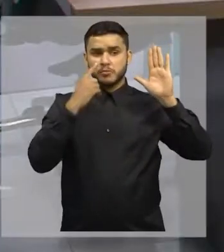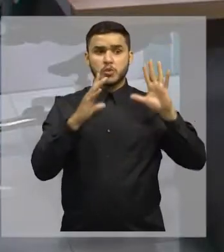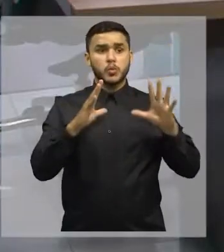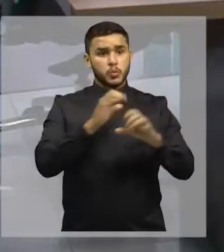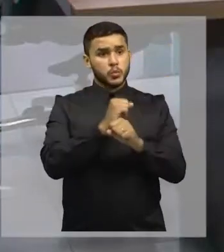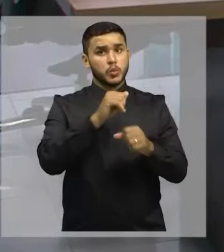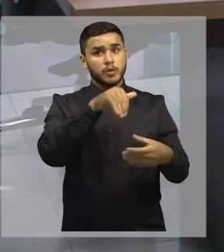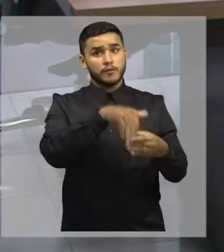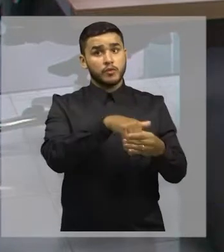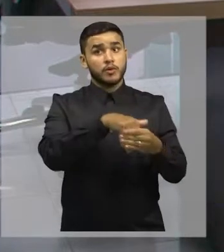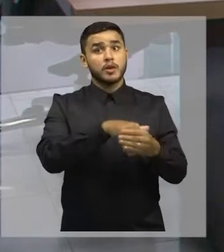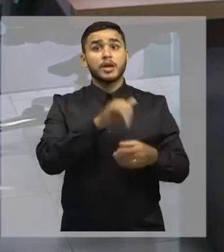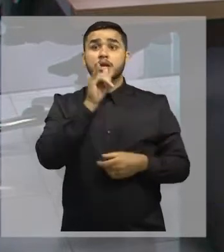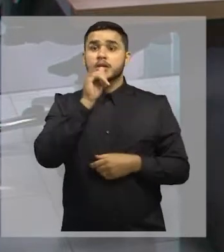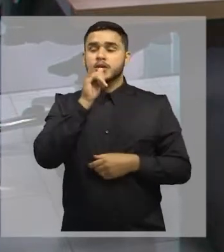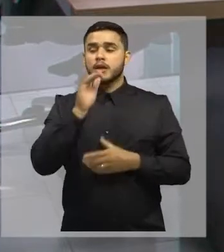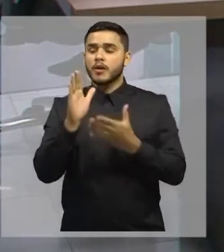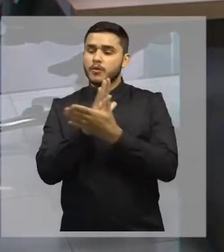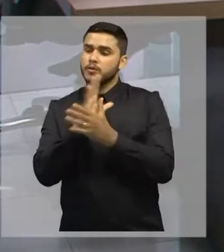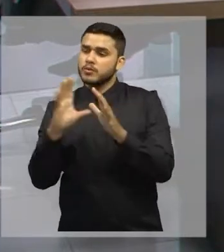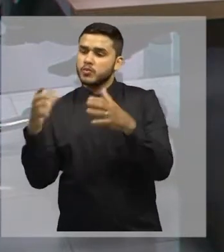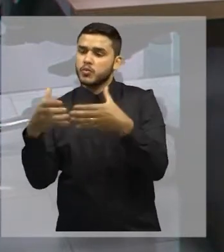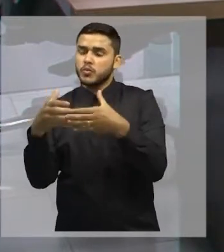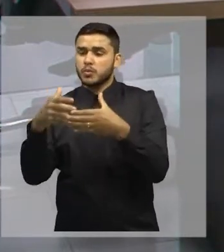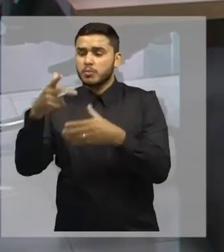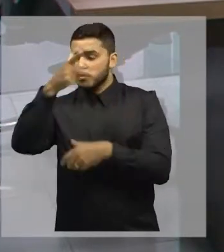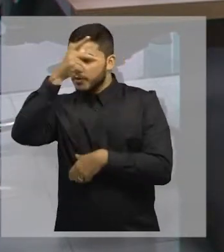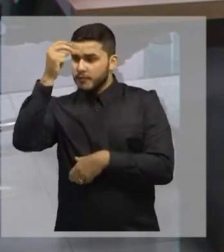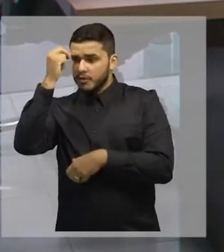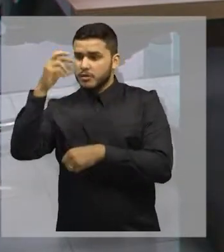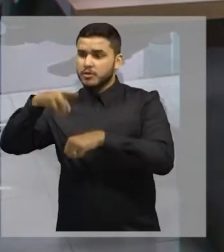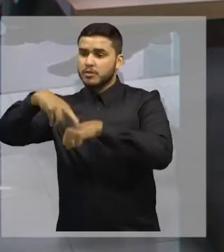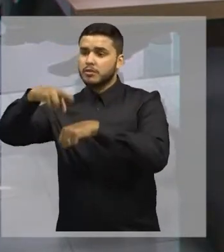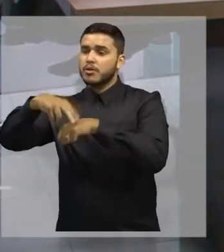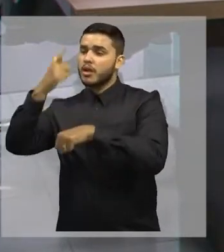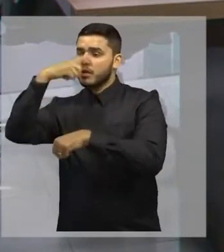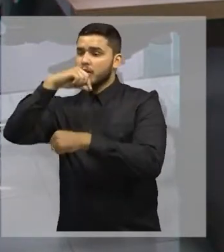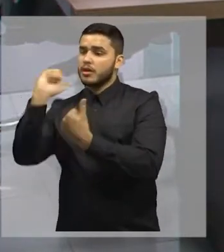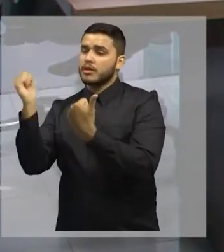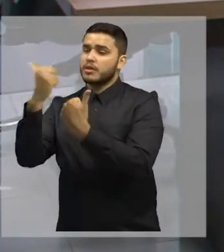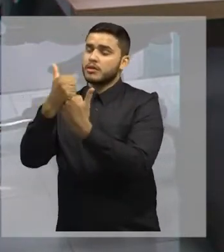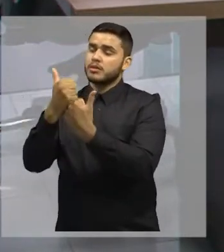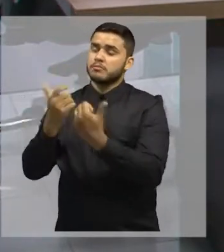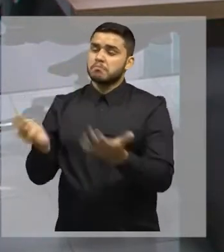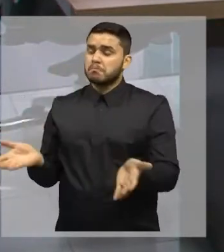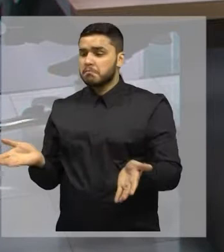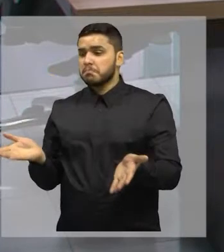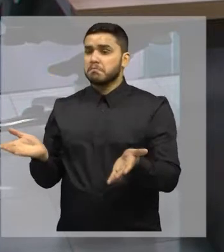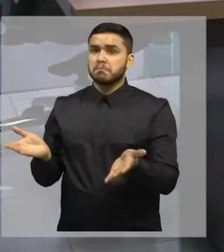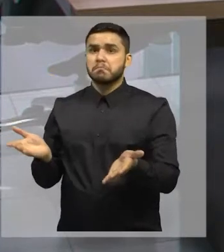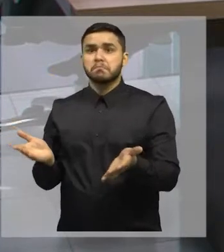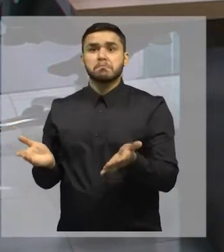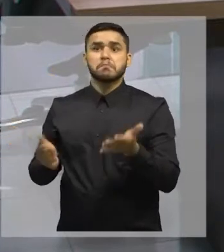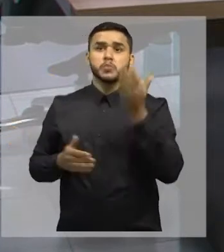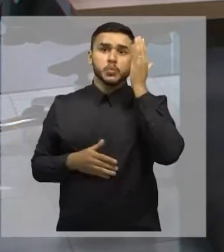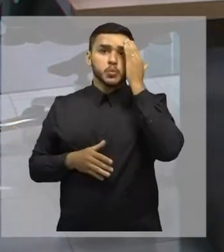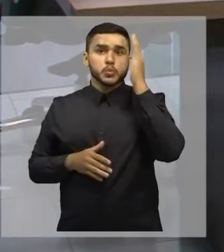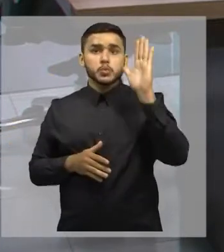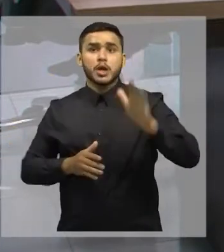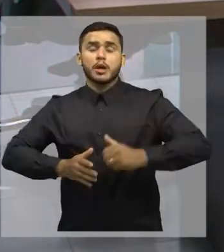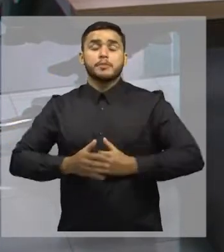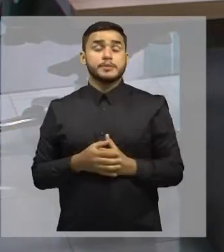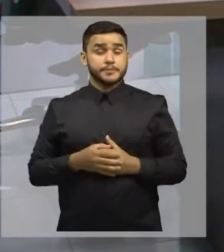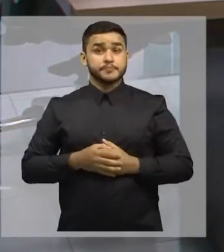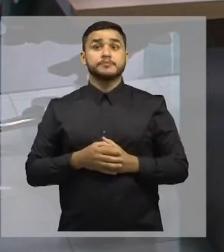os nomes, né, com essa mesma capacidade para esse embate, exceto, e aí se fala muito,